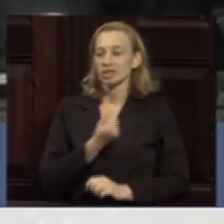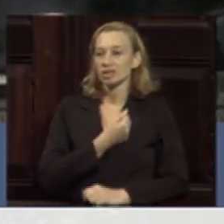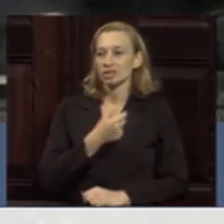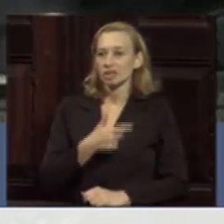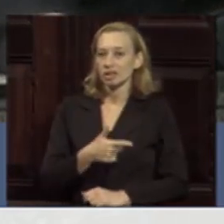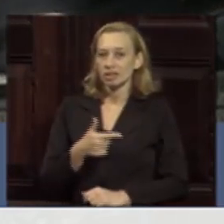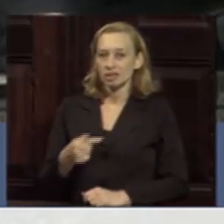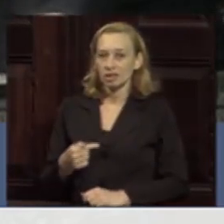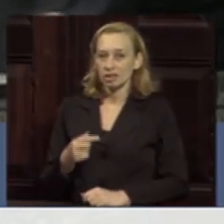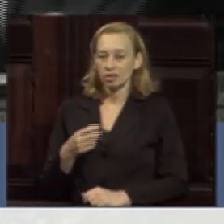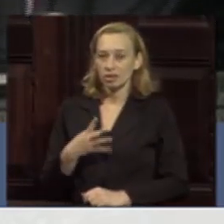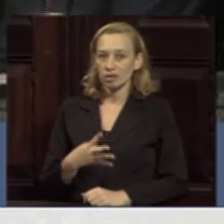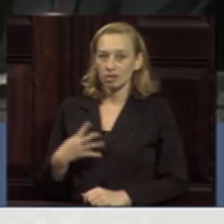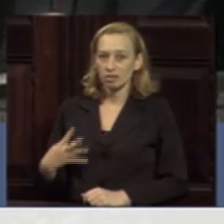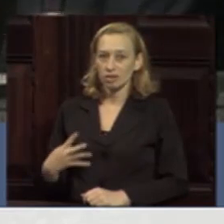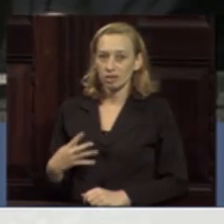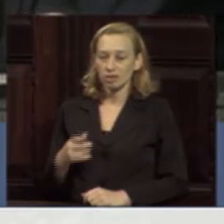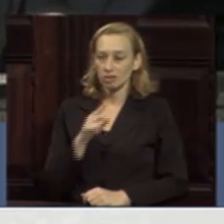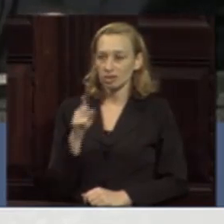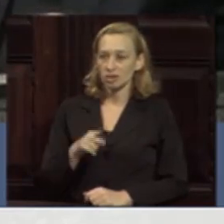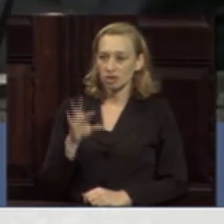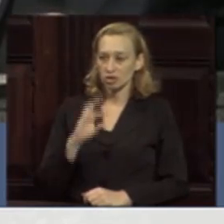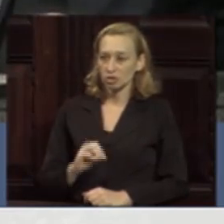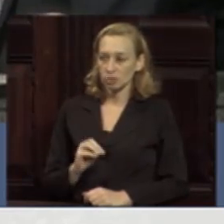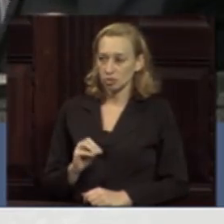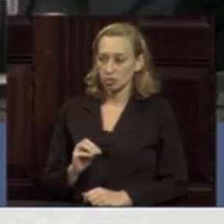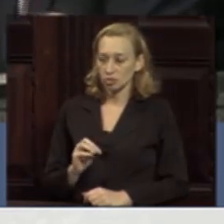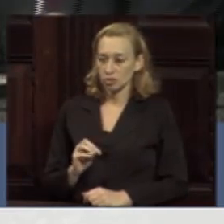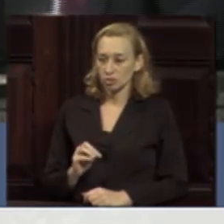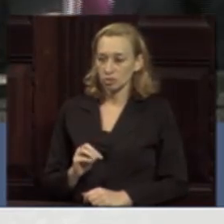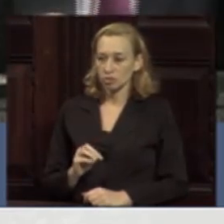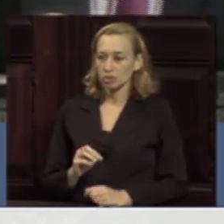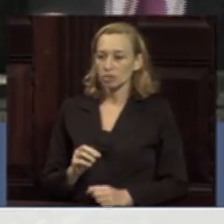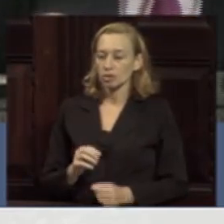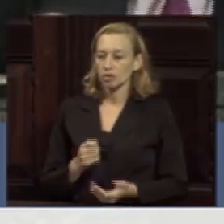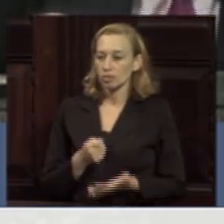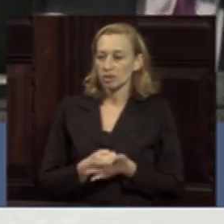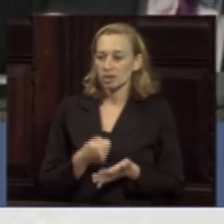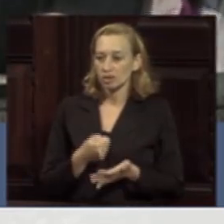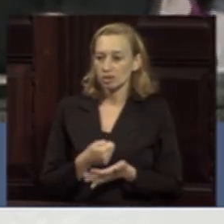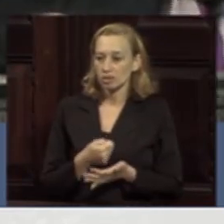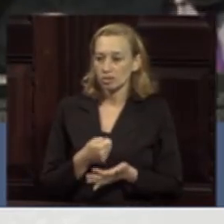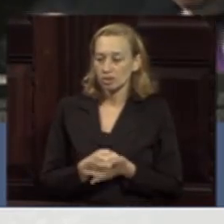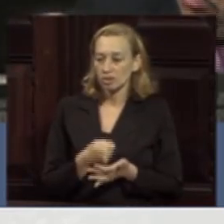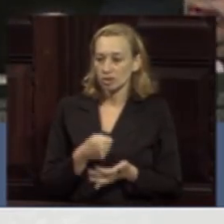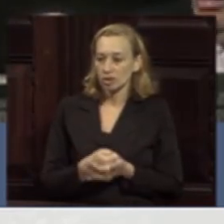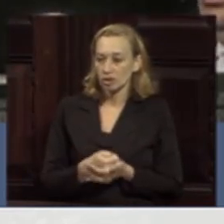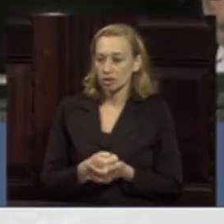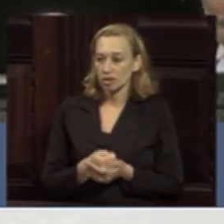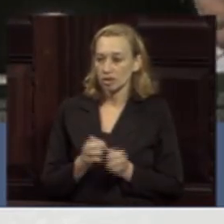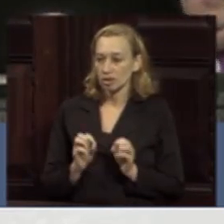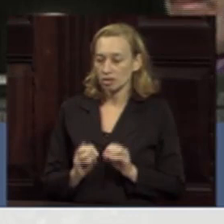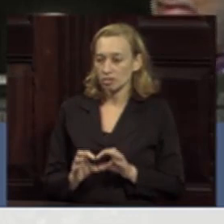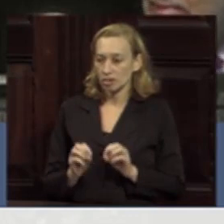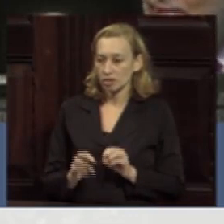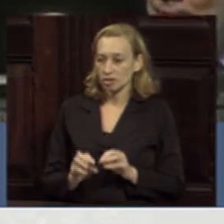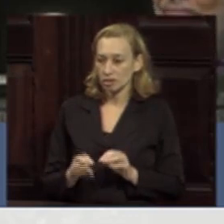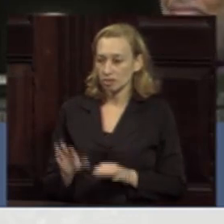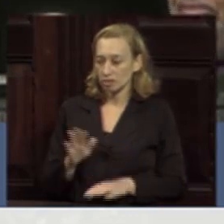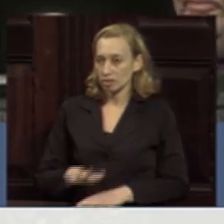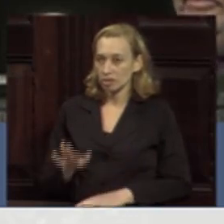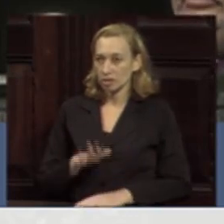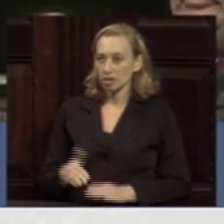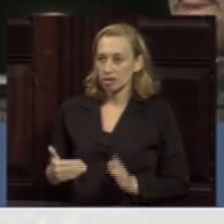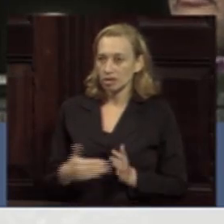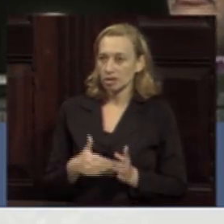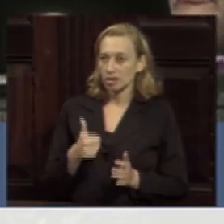1794-2016, de autoria do deputado Zito, que dispõe sobre a obrigatoriedade do fornecimento gratuito de pulseira e identificação a crianças até 12 anos